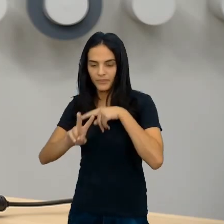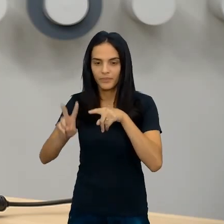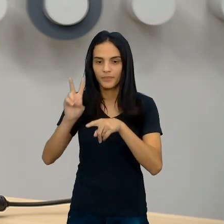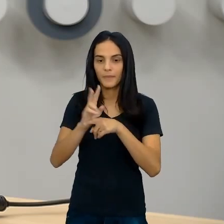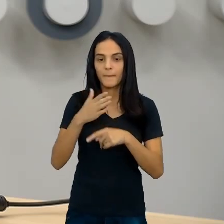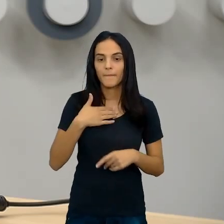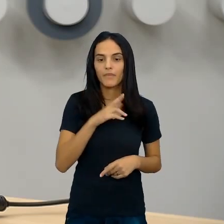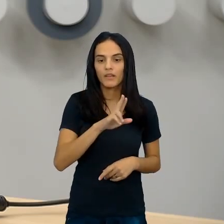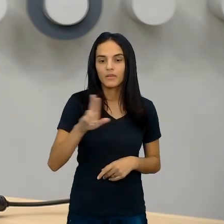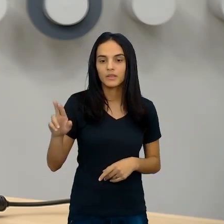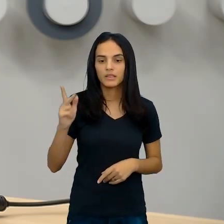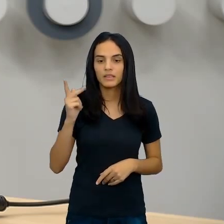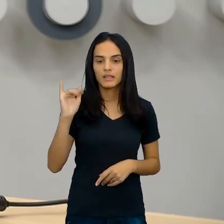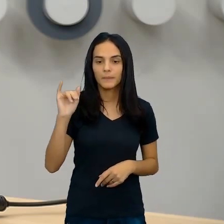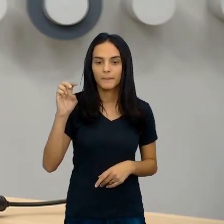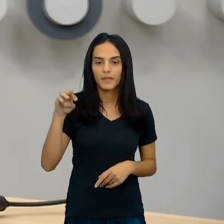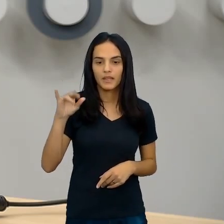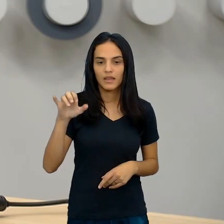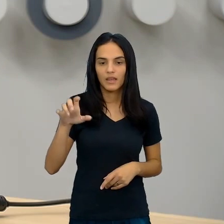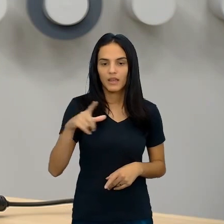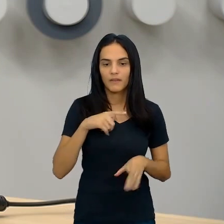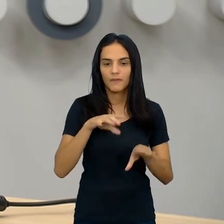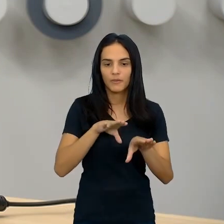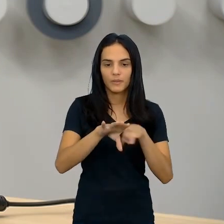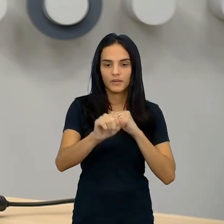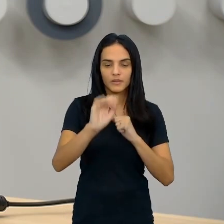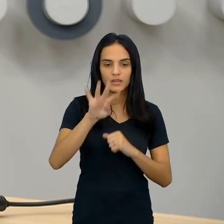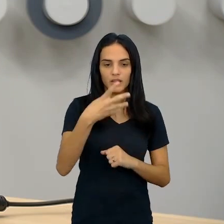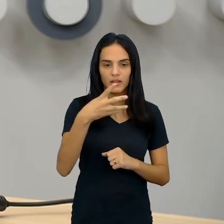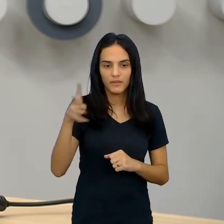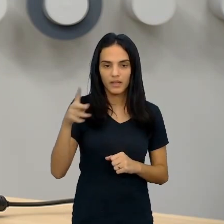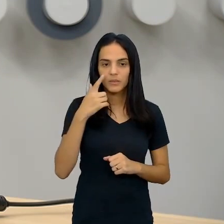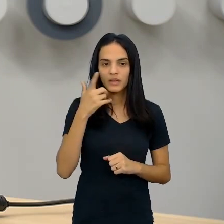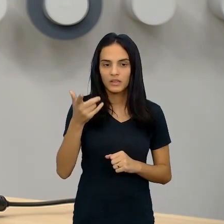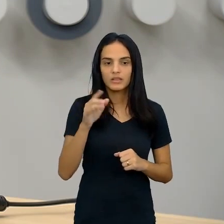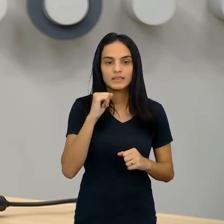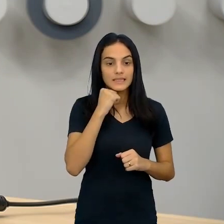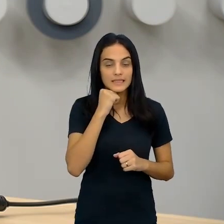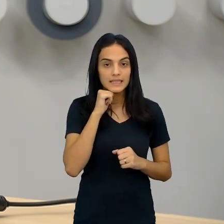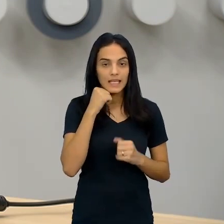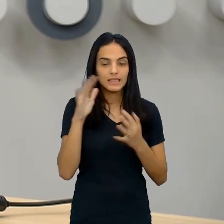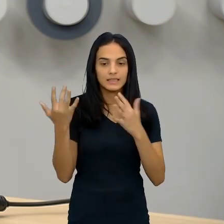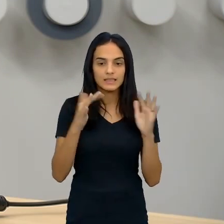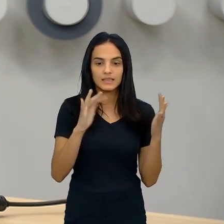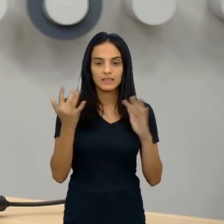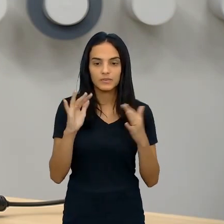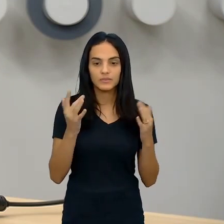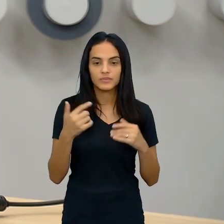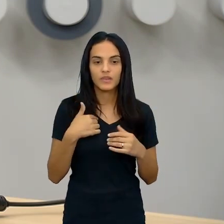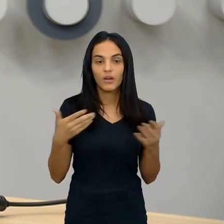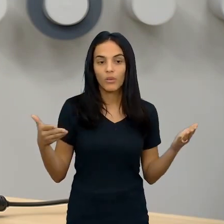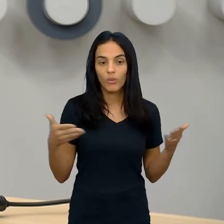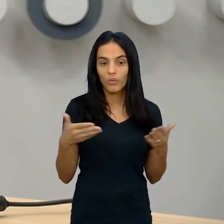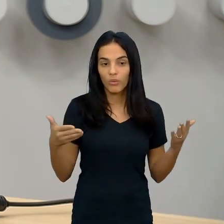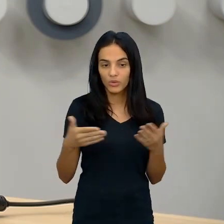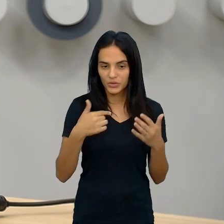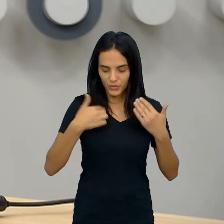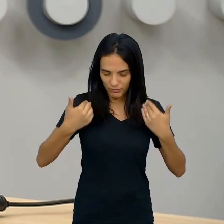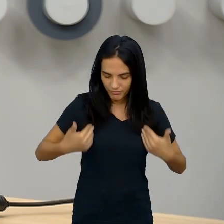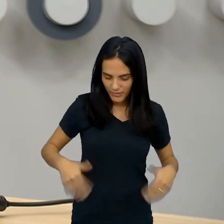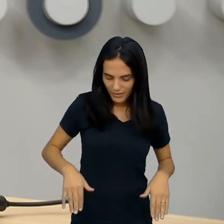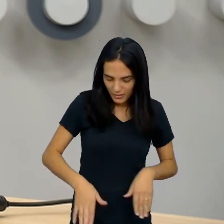nome é Quimíssimo Comac, sou formadora da EFAP, da área de Ciências da Natureza, e hoje estou vestindo